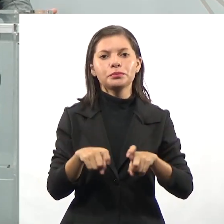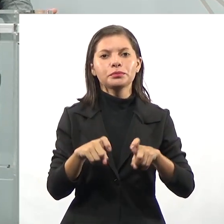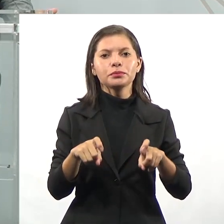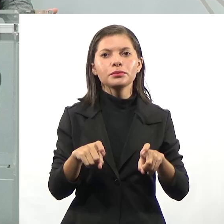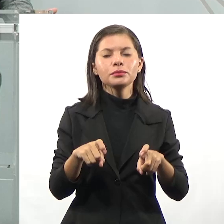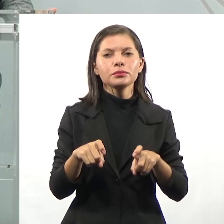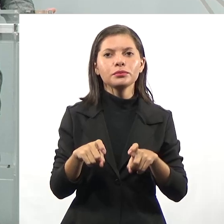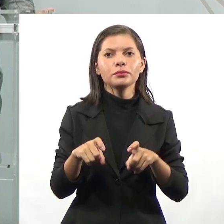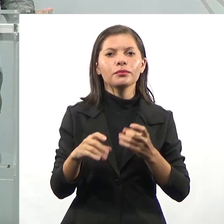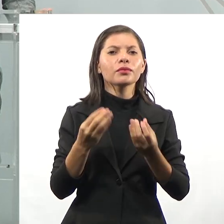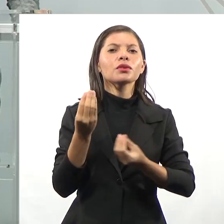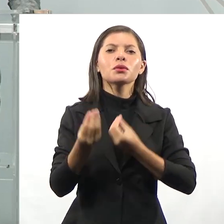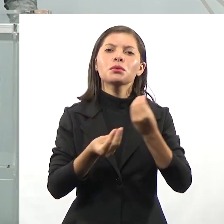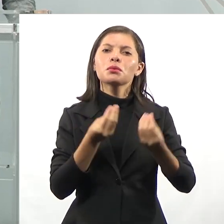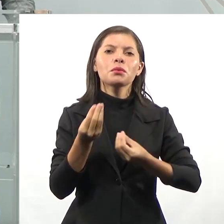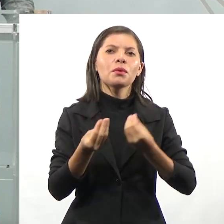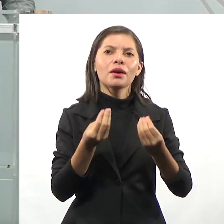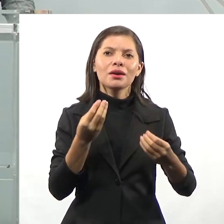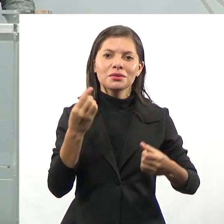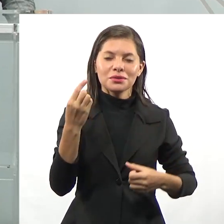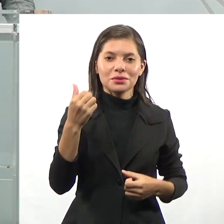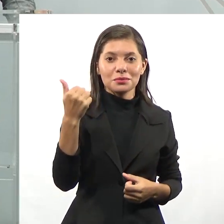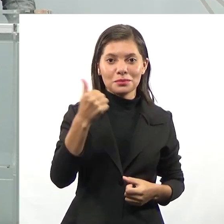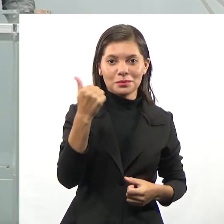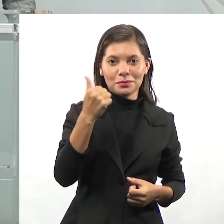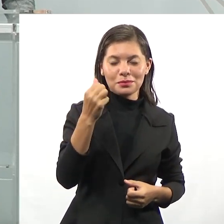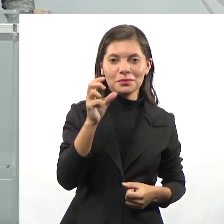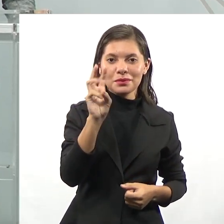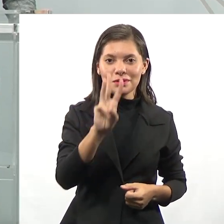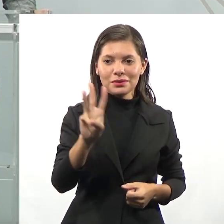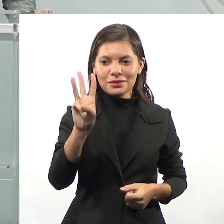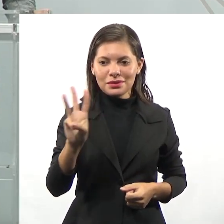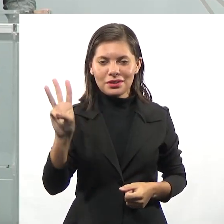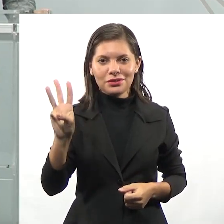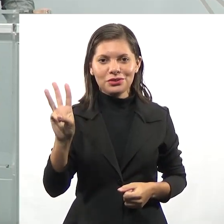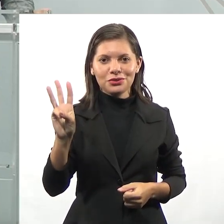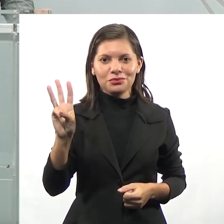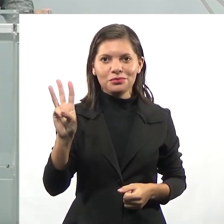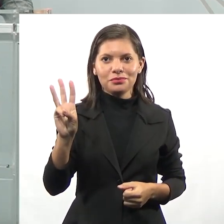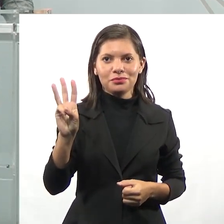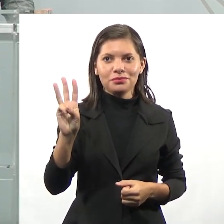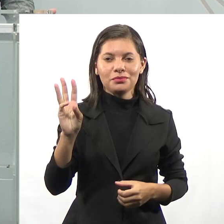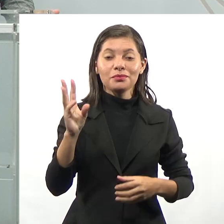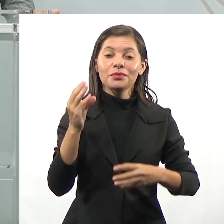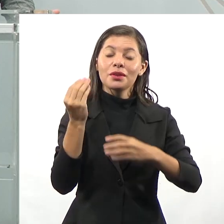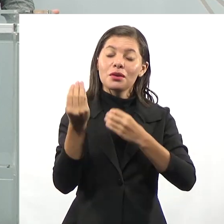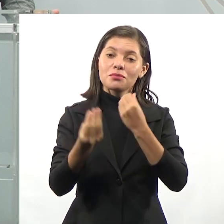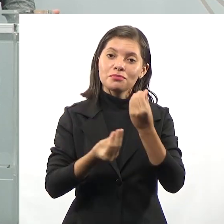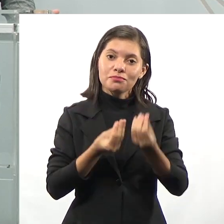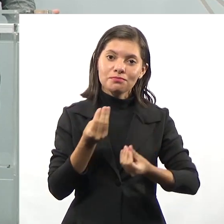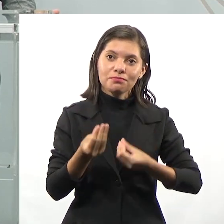lá, computador. Quais vão ser os primeiros sites que aparecem lá na tua busca?